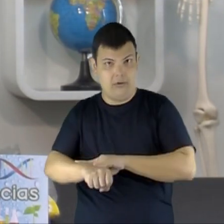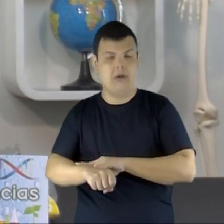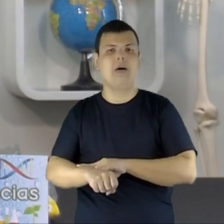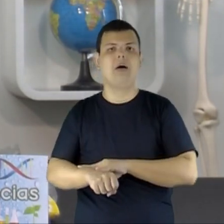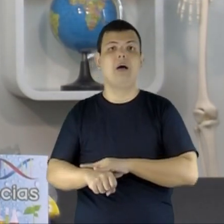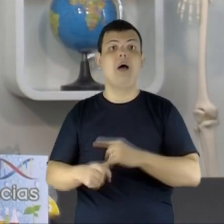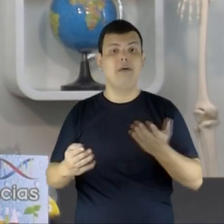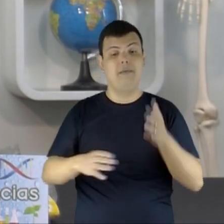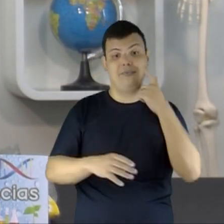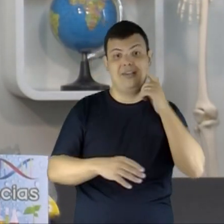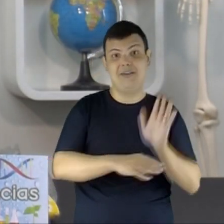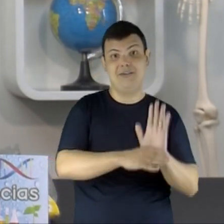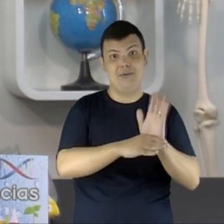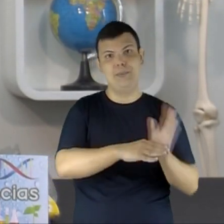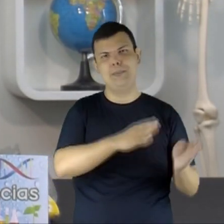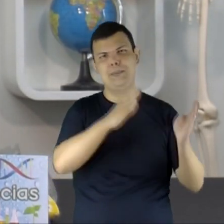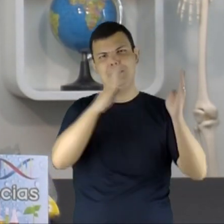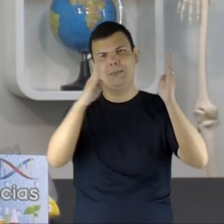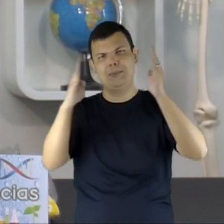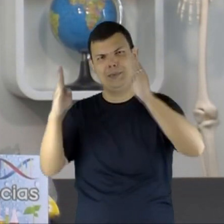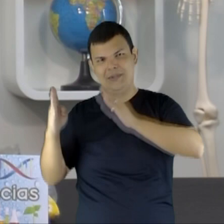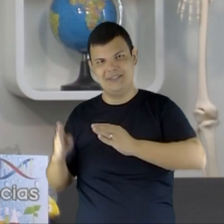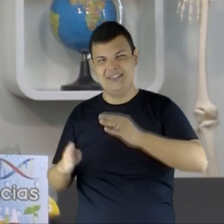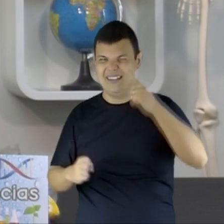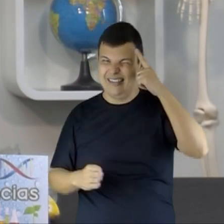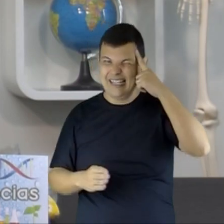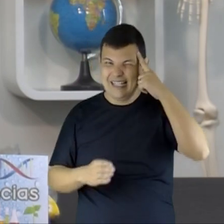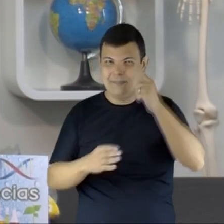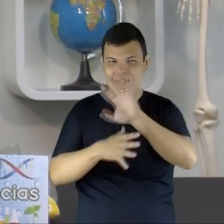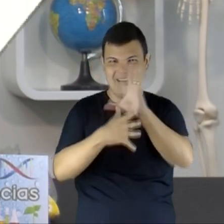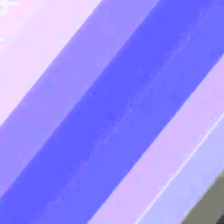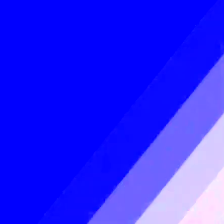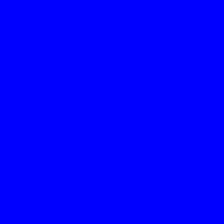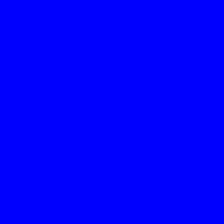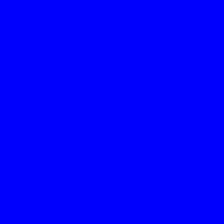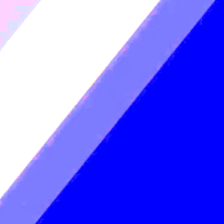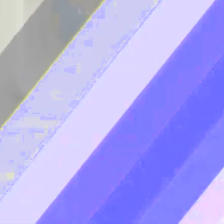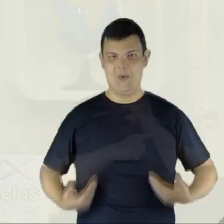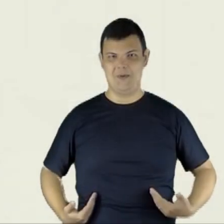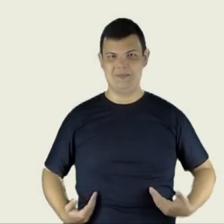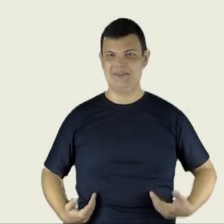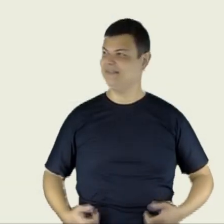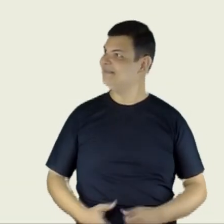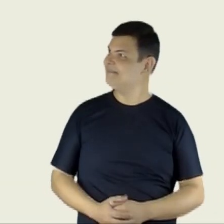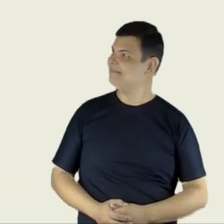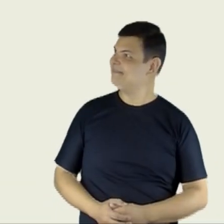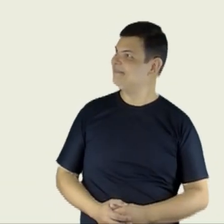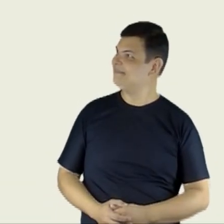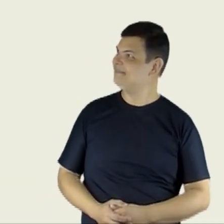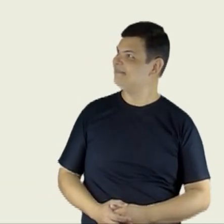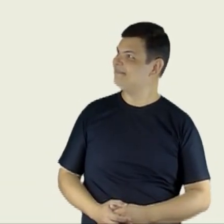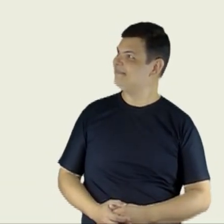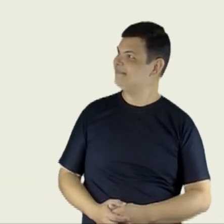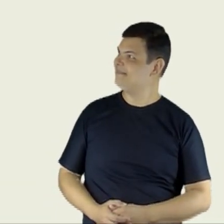bem bacana daquele canal Smile and Learn. Tá legal? Bora acompanhar aí comigo.